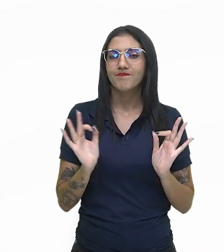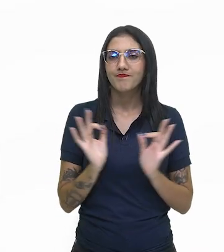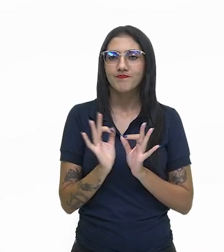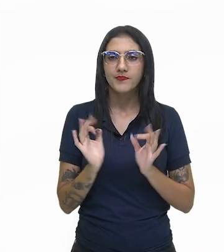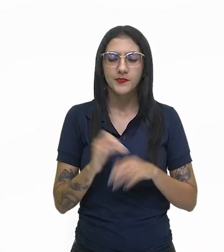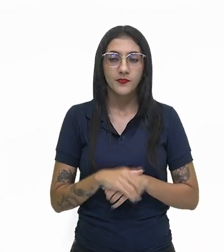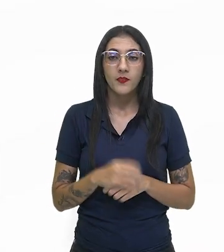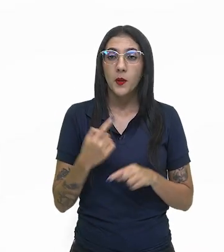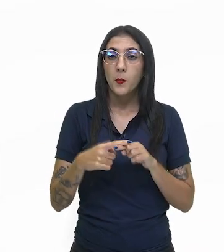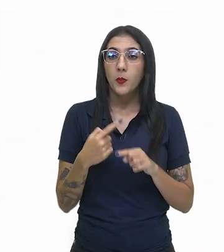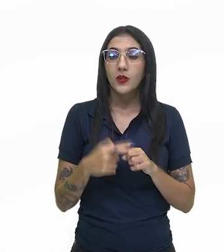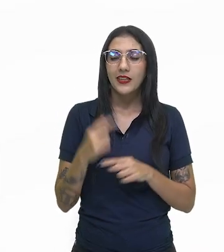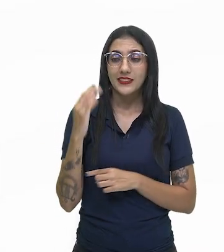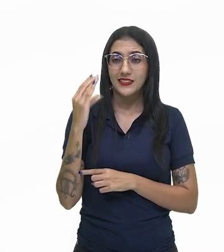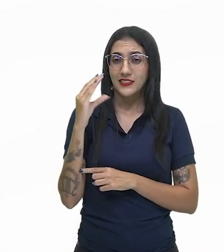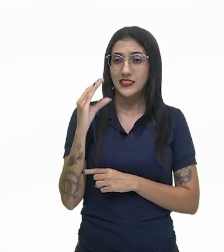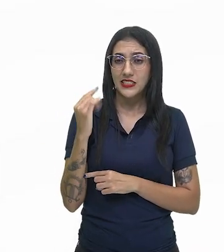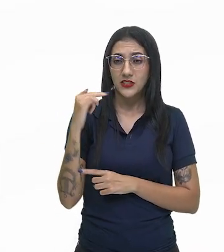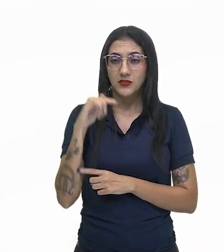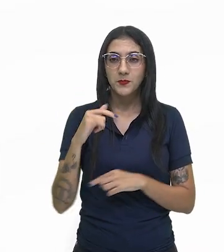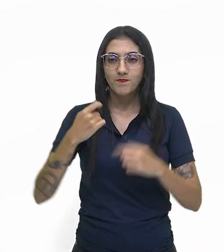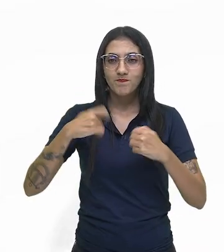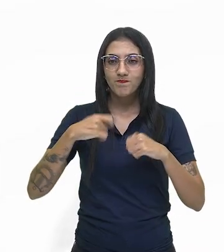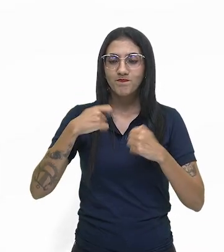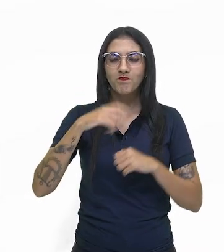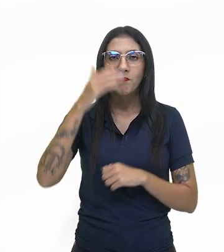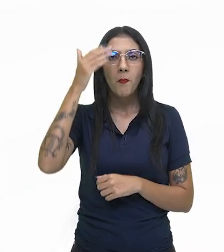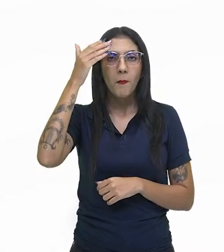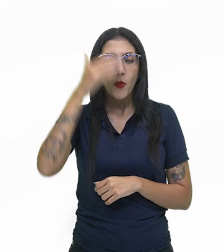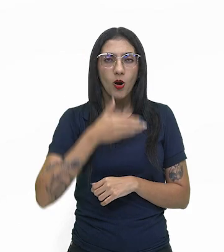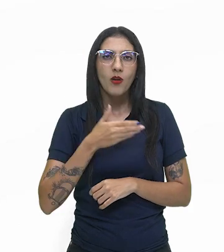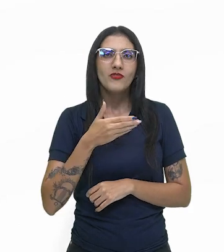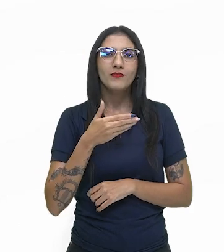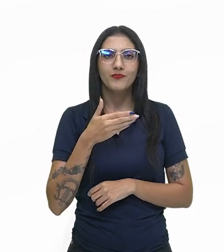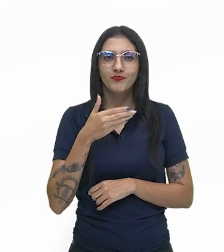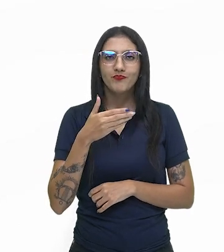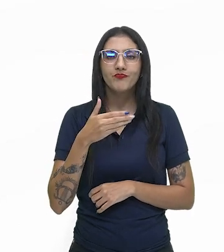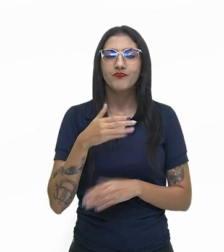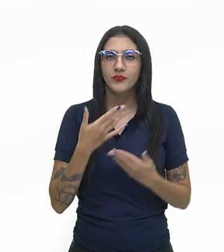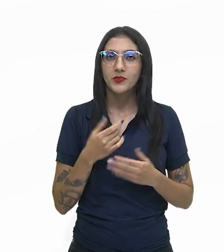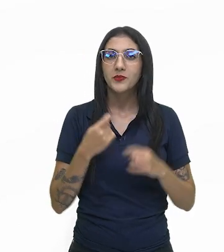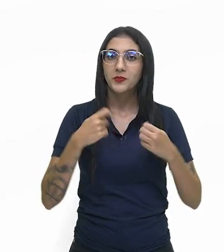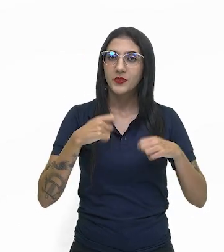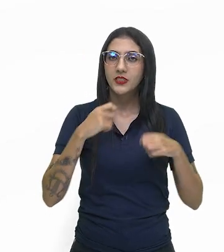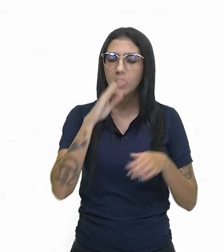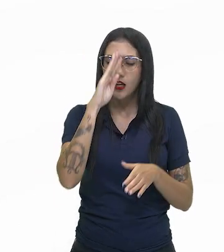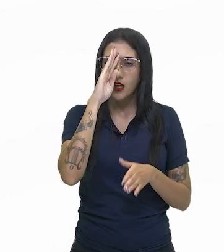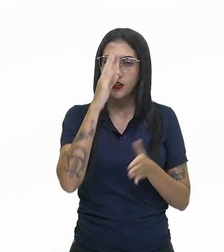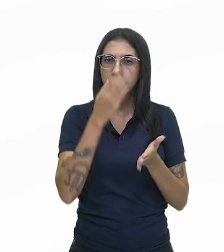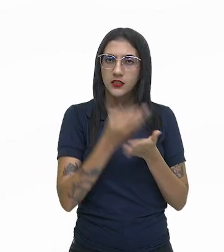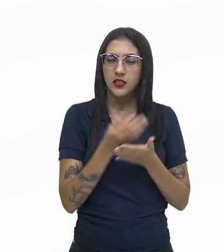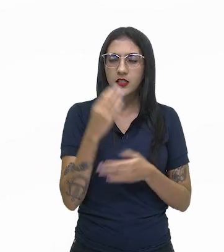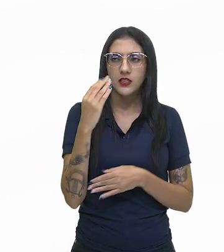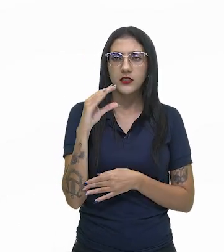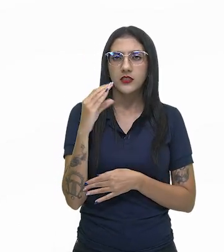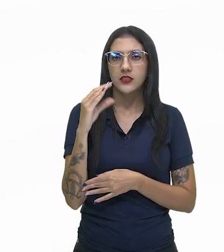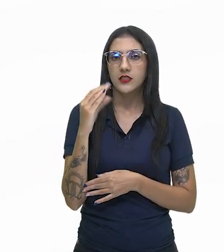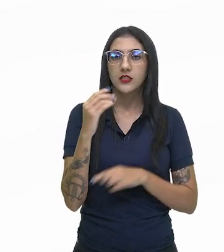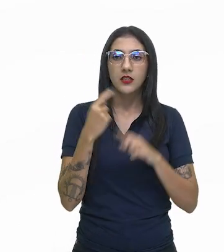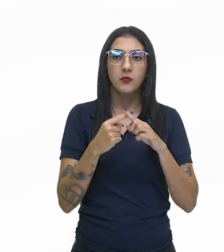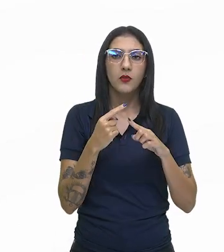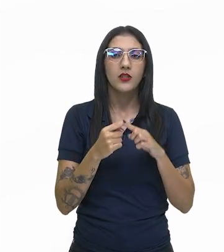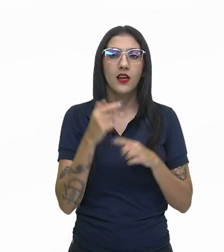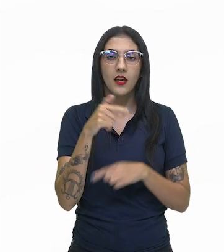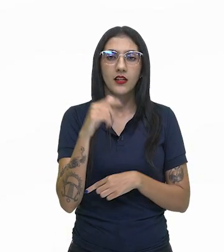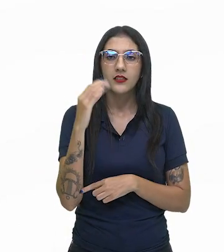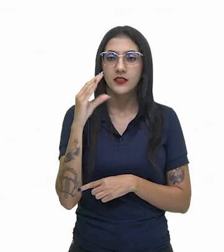a ciência você precisa comprovar, tá, gente? Então, a gente precisa acreditar na ciência, porque a